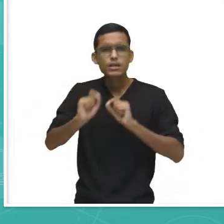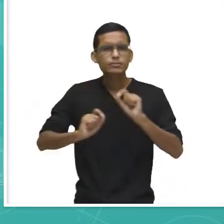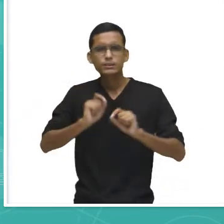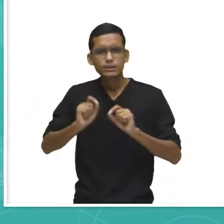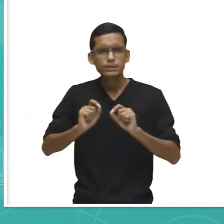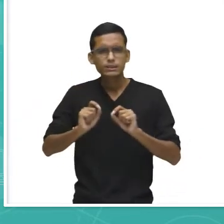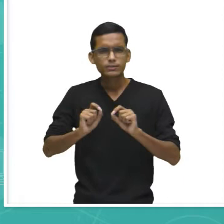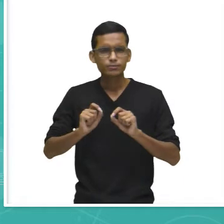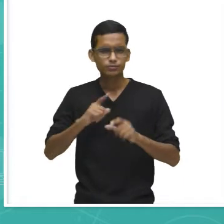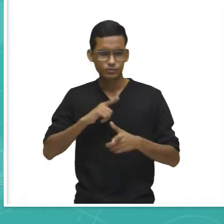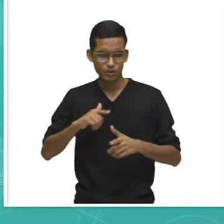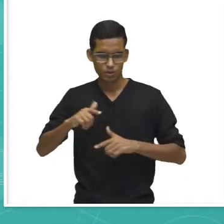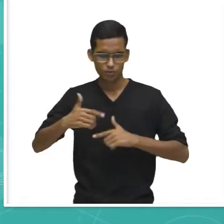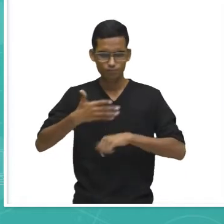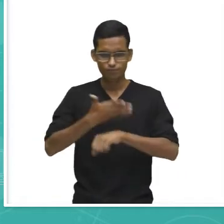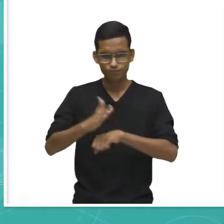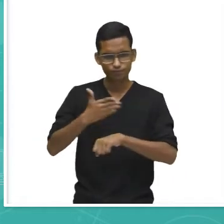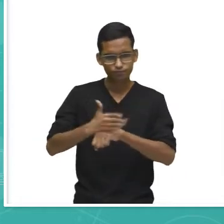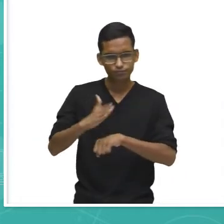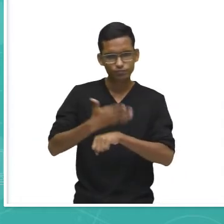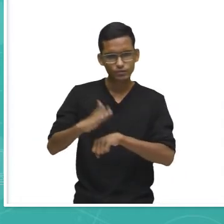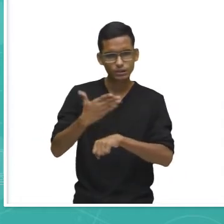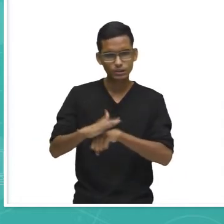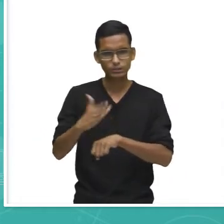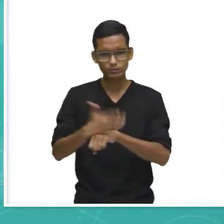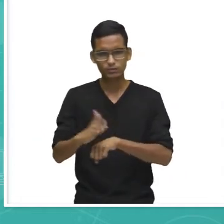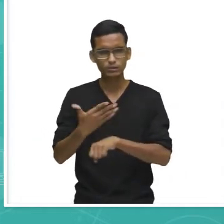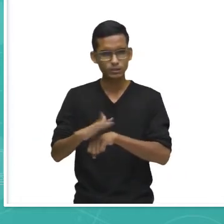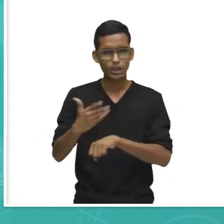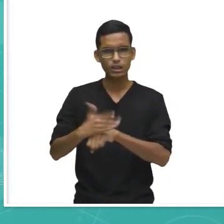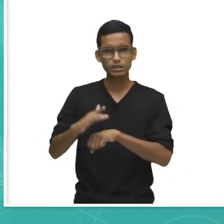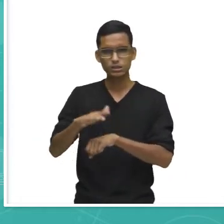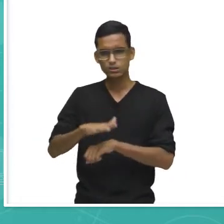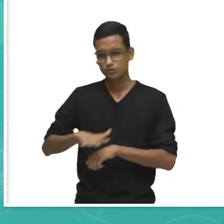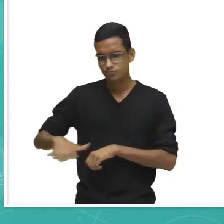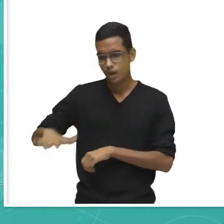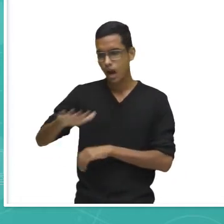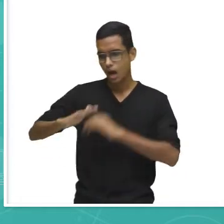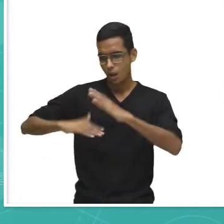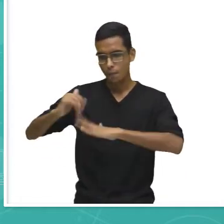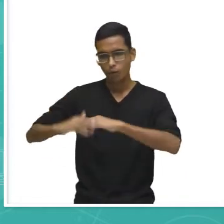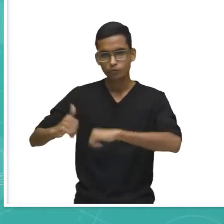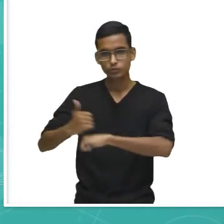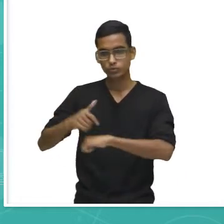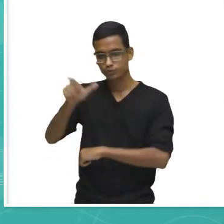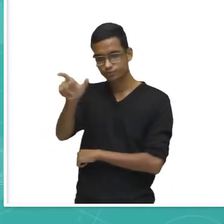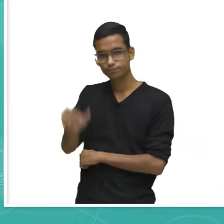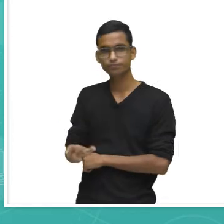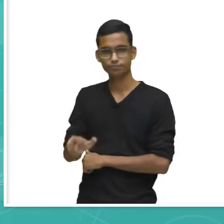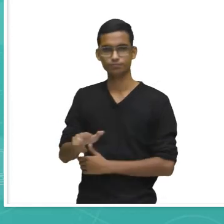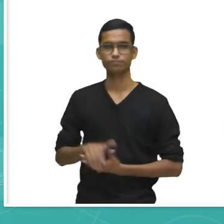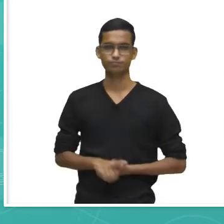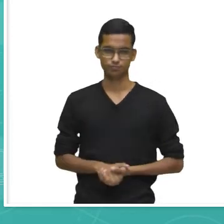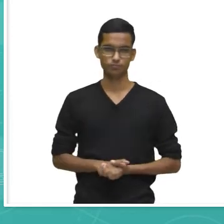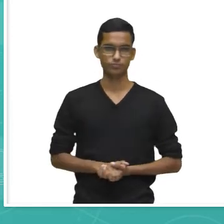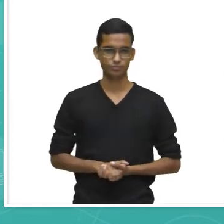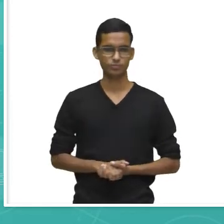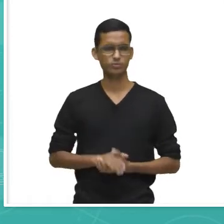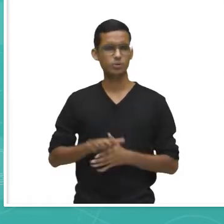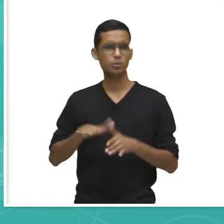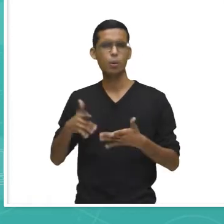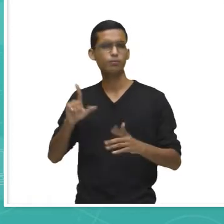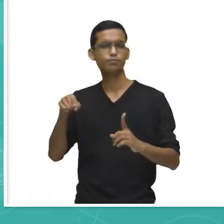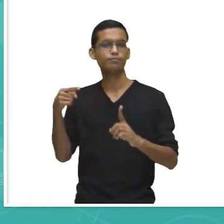profissionais, independente aí do cargo que ele exerce, tá? E qual é o objetivo dessa ginástica laboral? Vamos